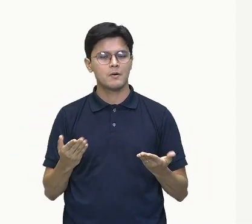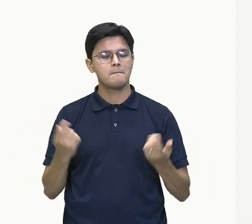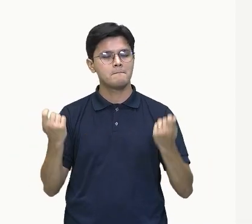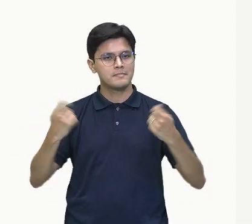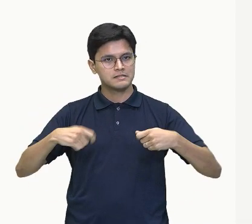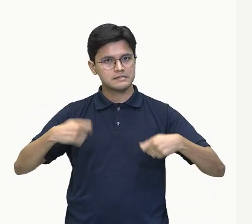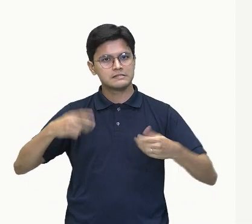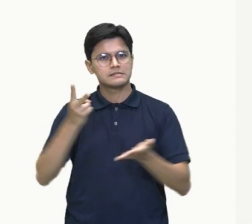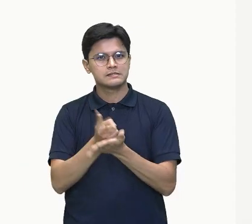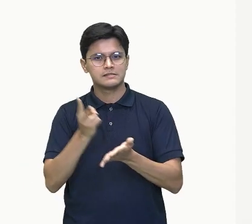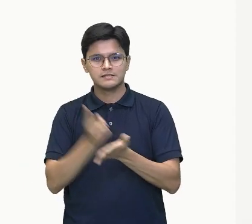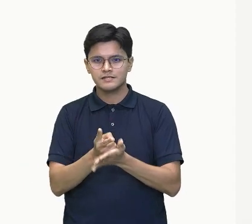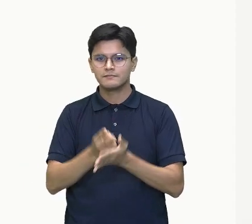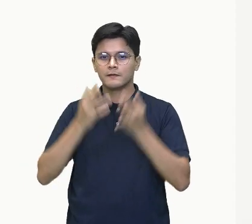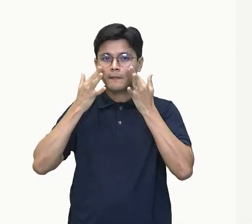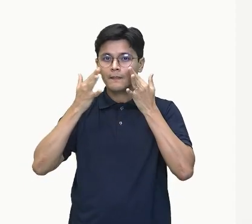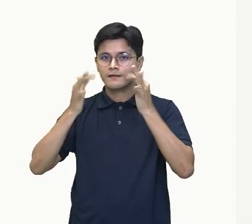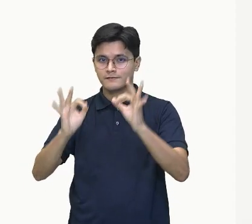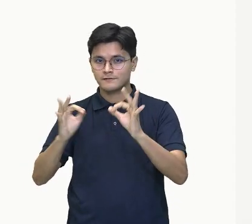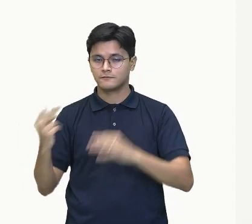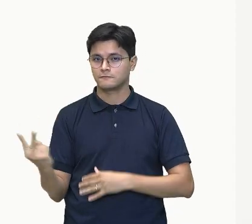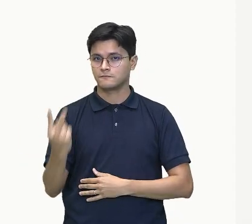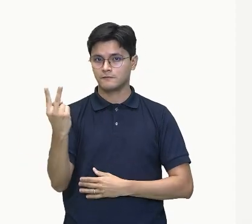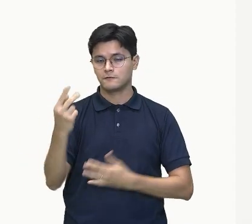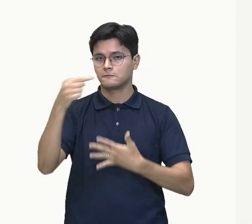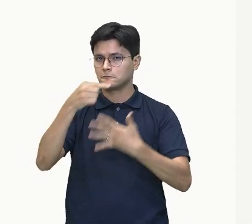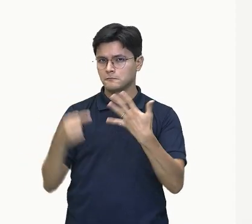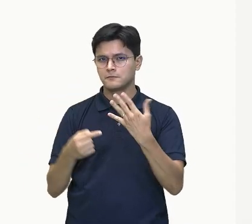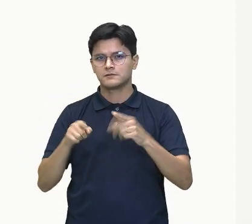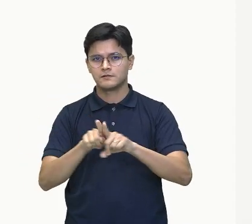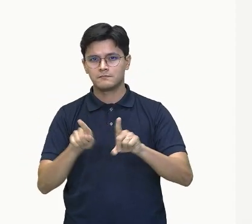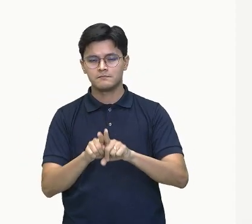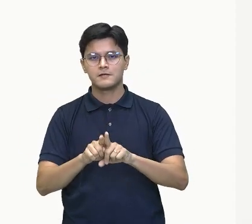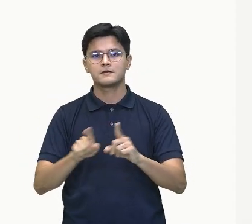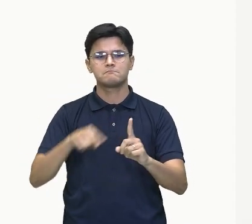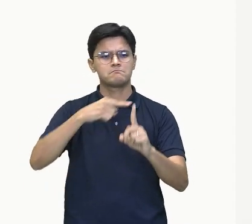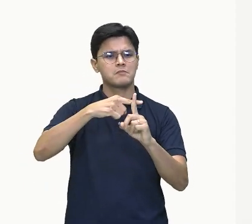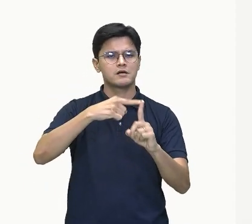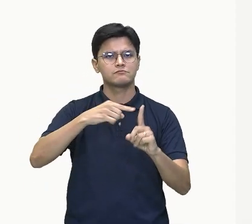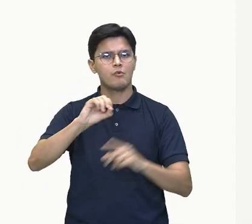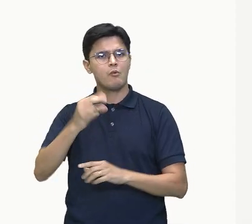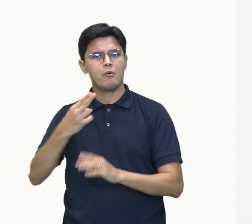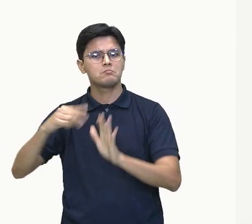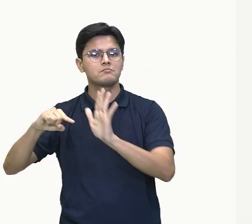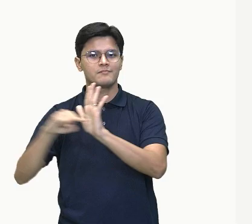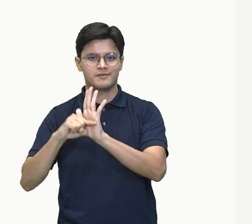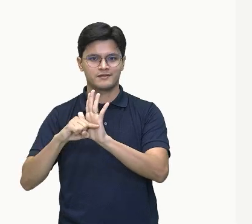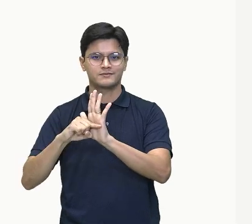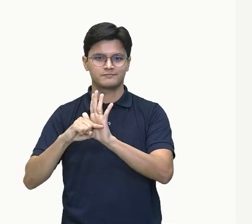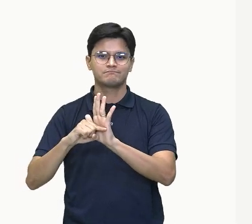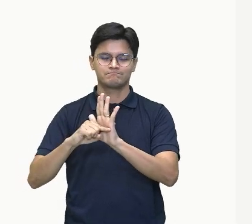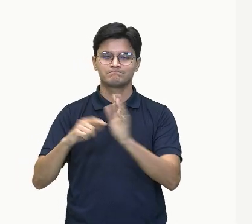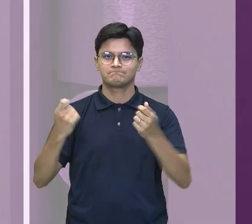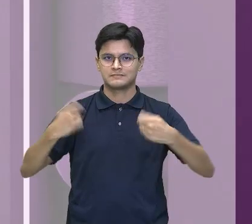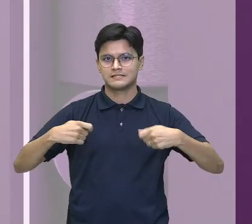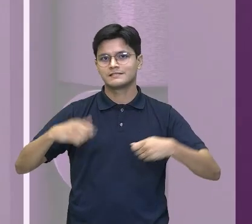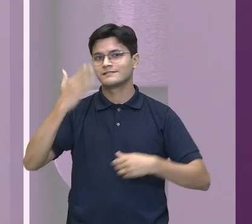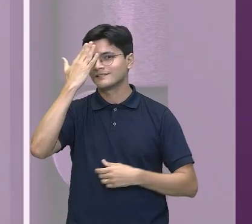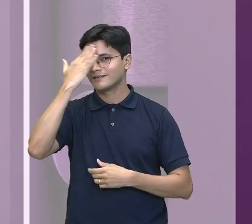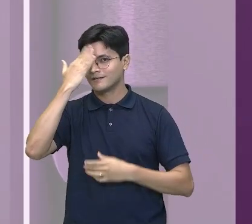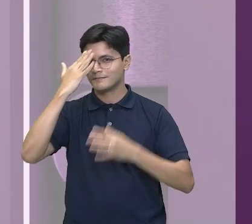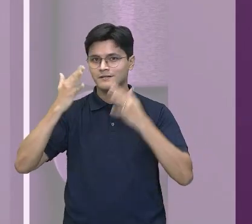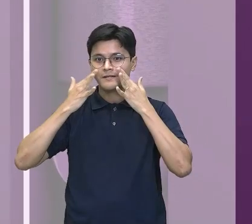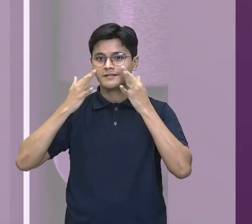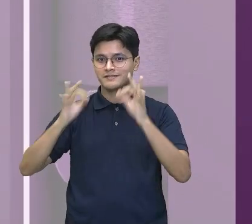aí os valores dos sinais, tá? Que estão aí dentro da nossa equação